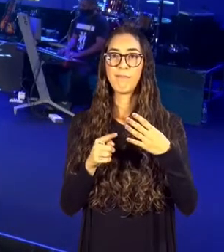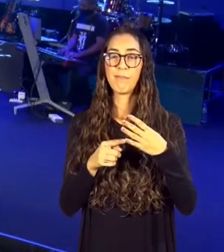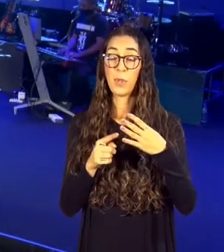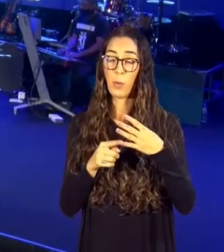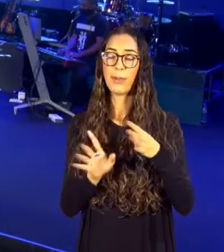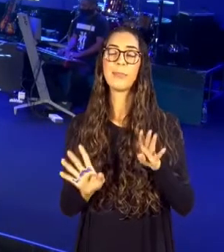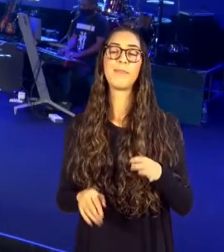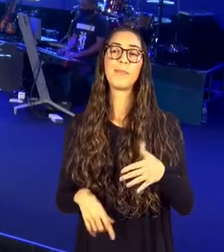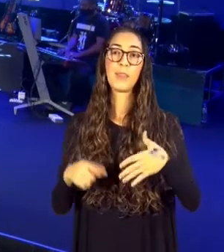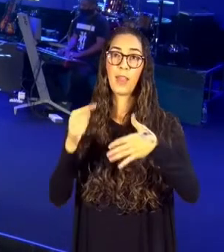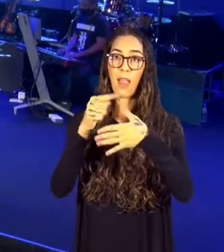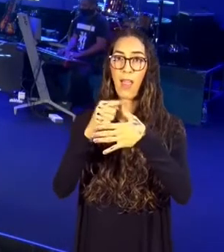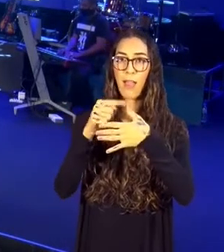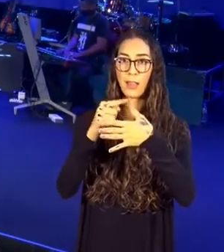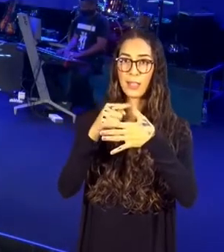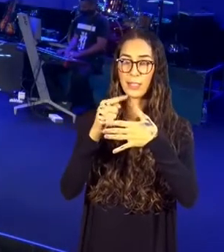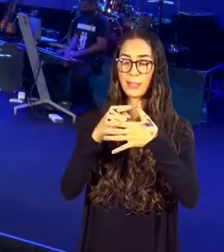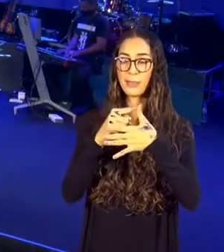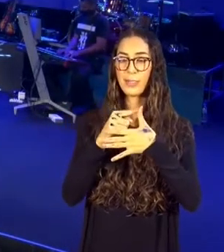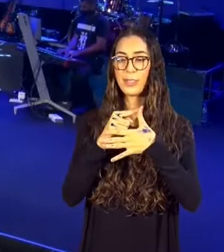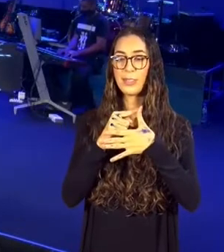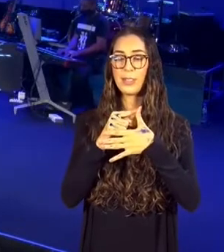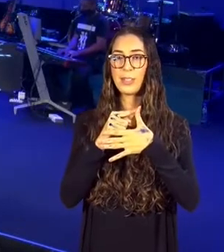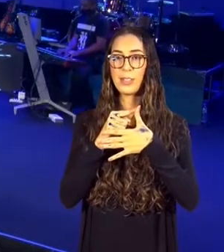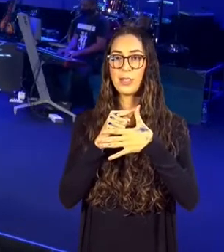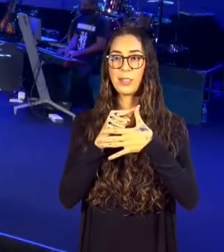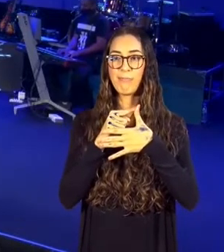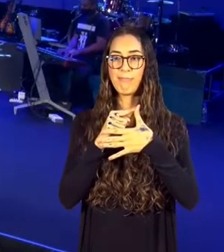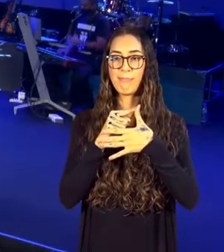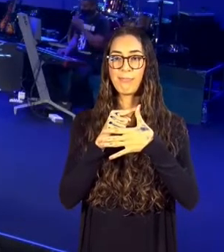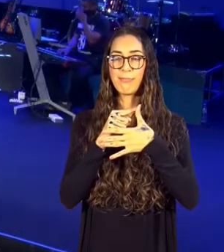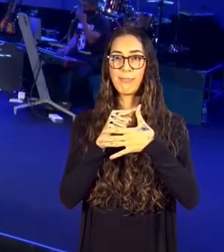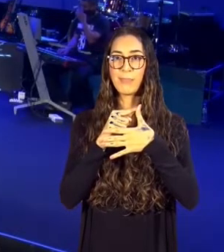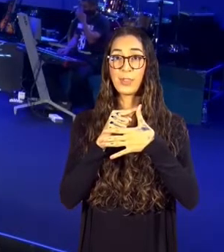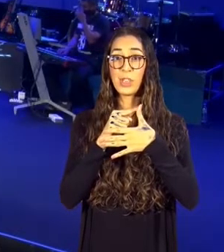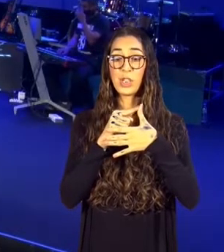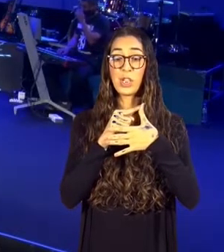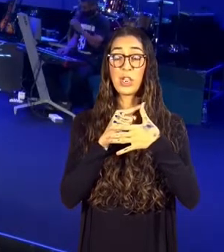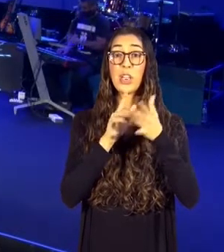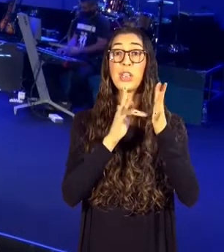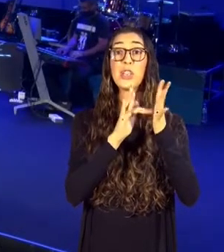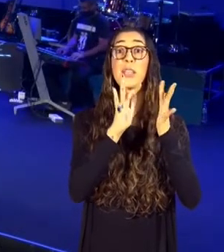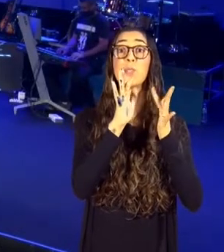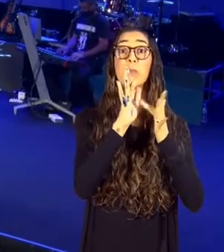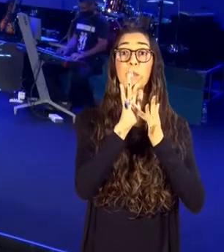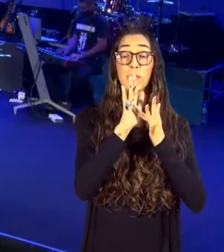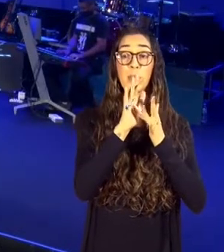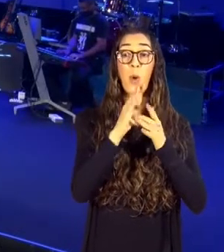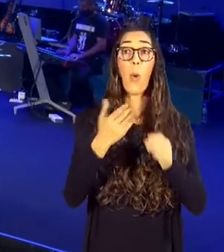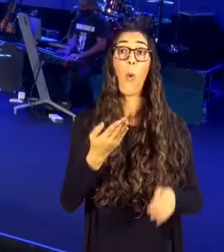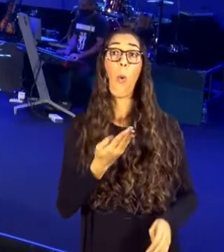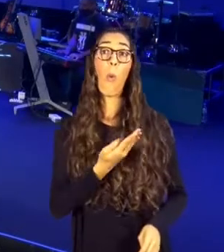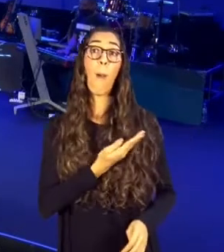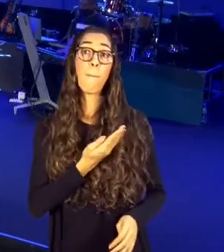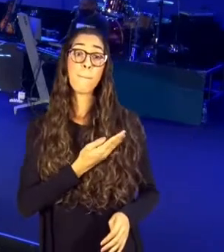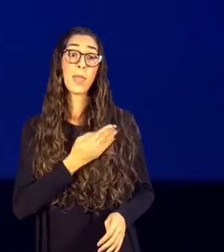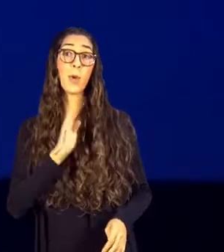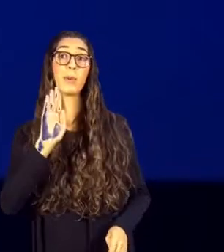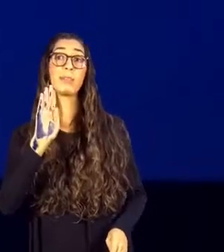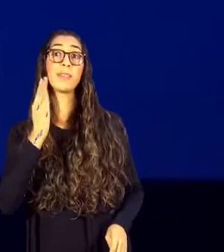quinta? O Messias será traído por um amigo e sofrerá feridas em suas mãos. Olha que